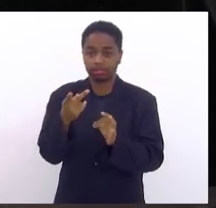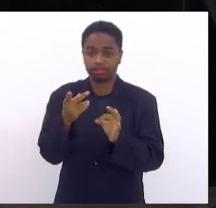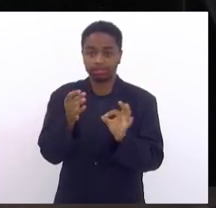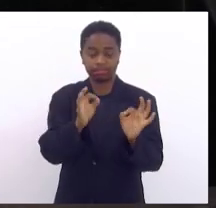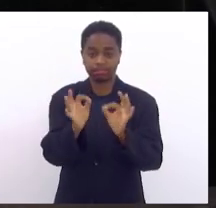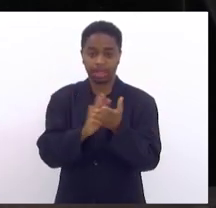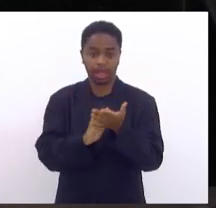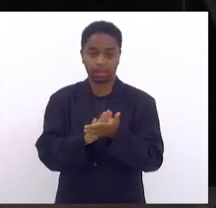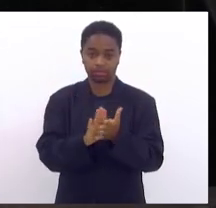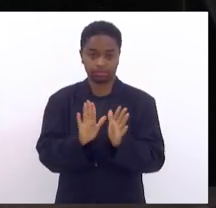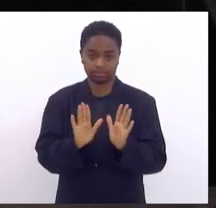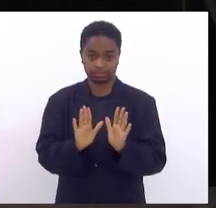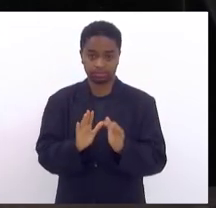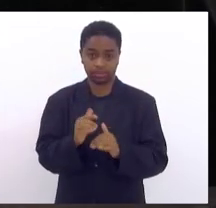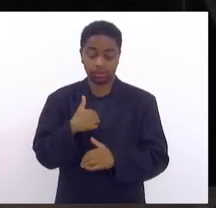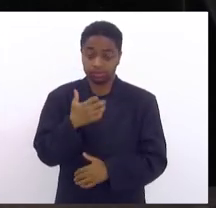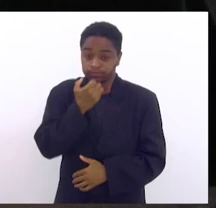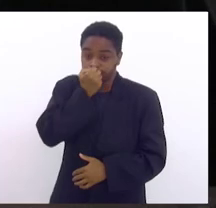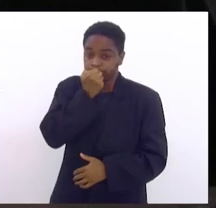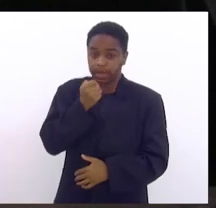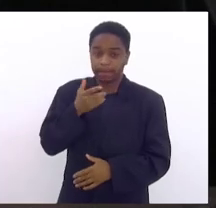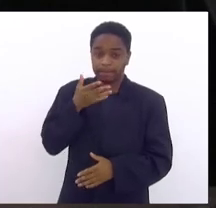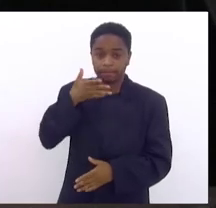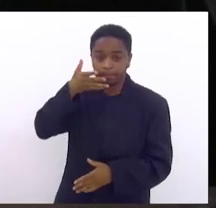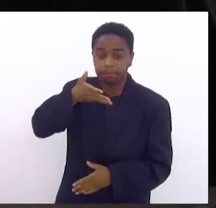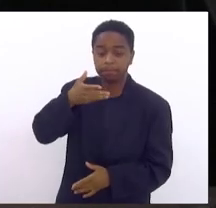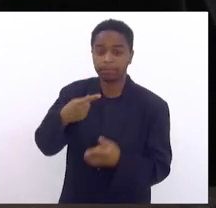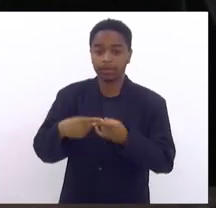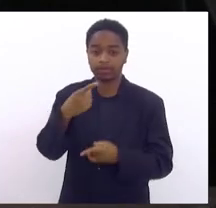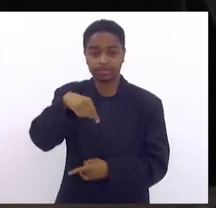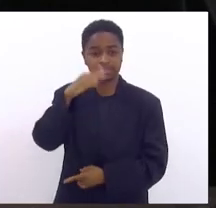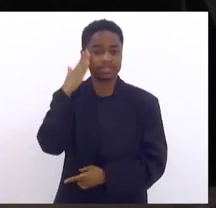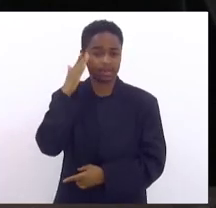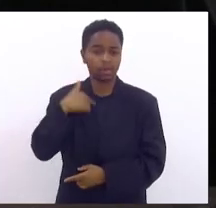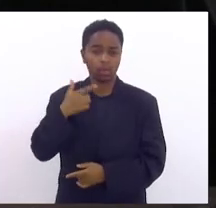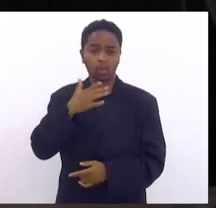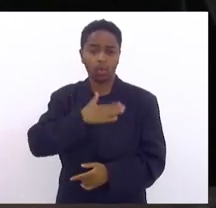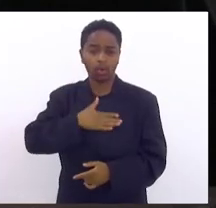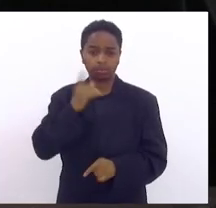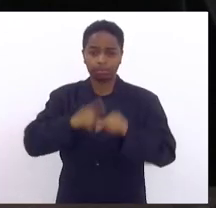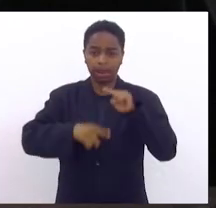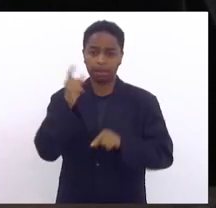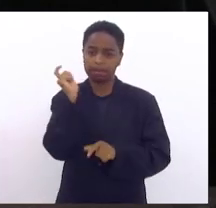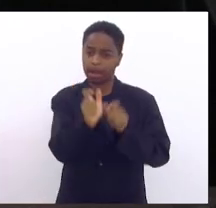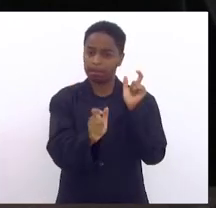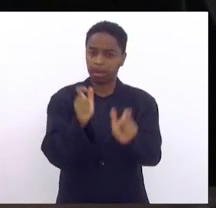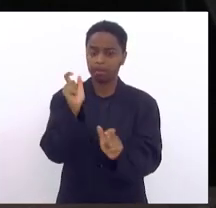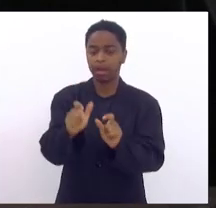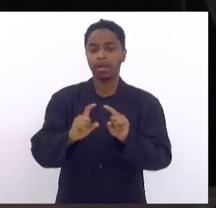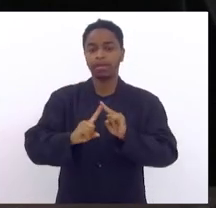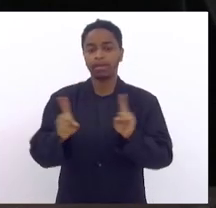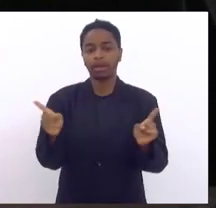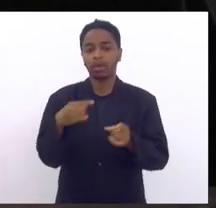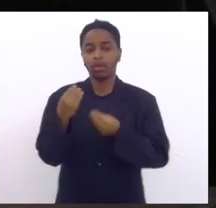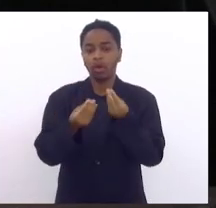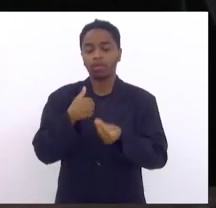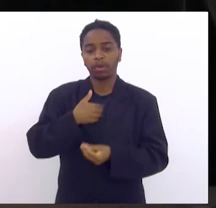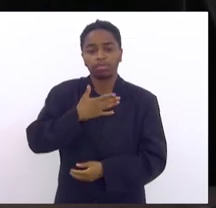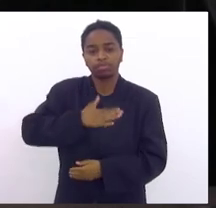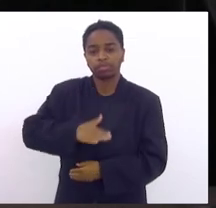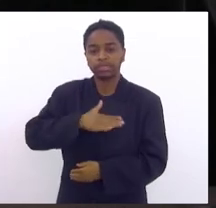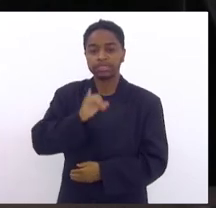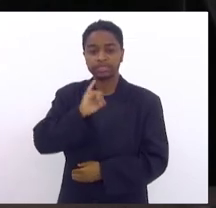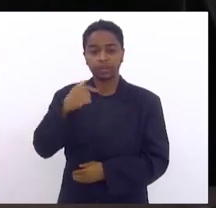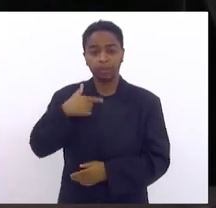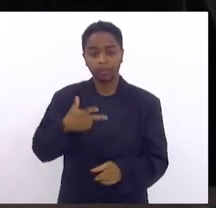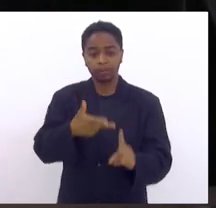falar nada. Vou até segurar aqui as palavras, porque, né, vocês sabem que eu gosto de xingar um pouco. Mas como é que eu posso ficar calma vendo um senhor